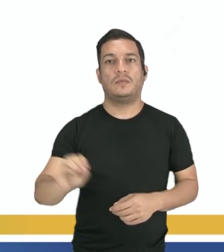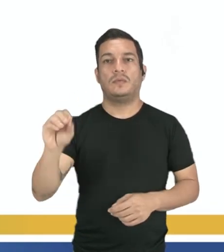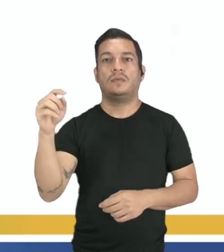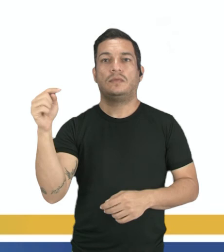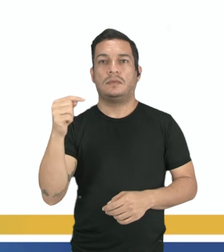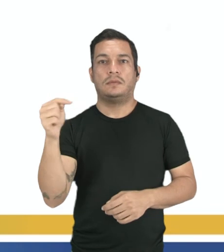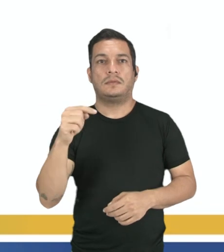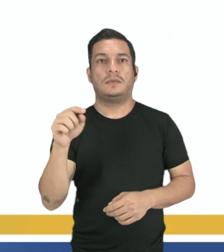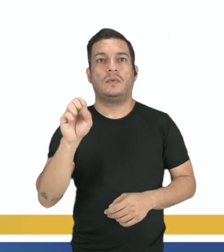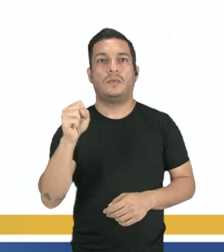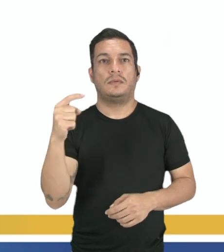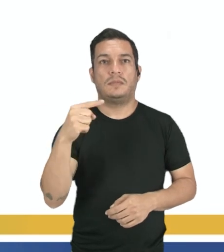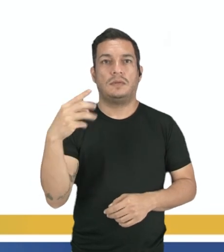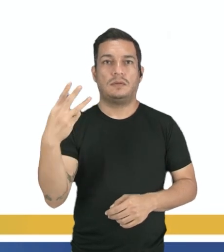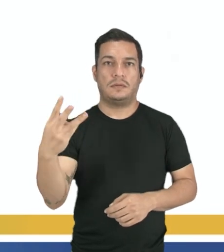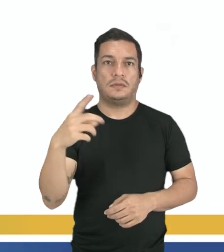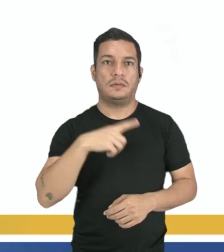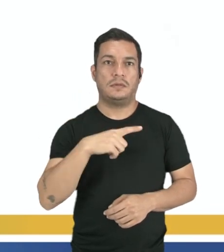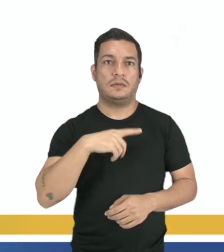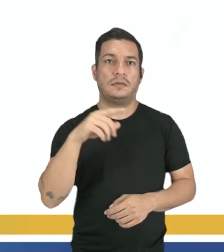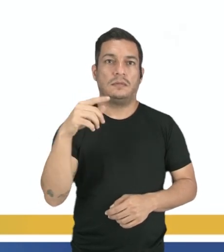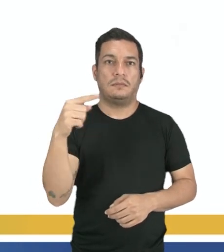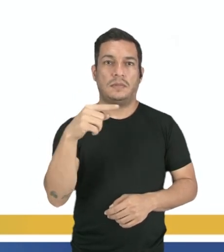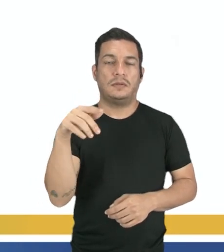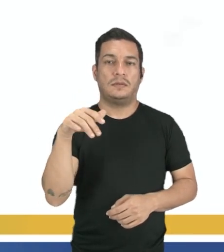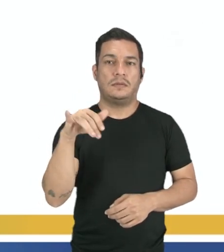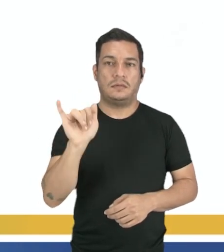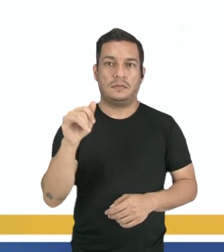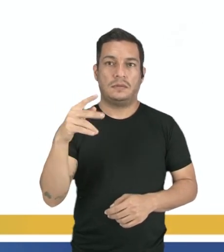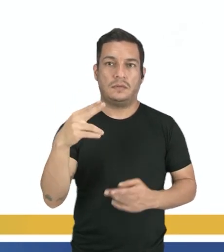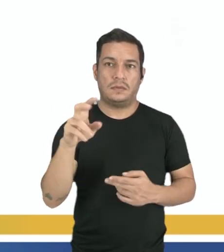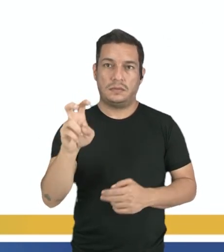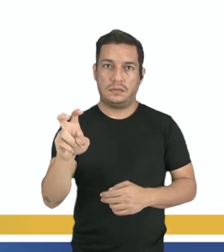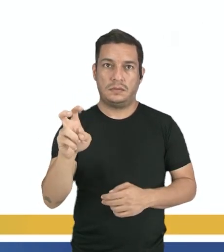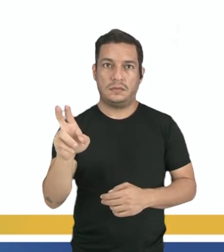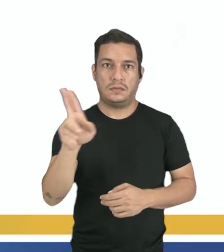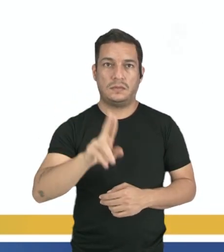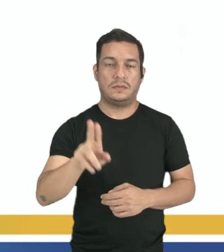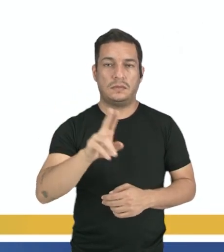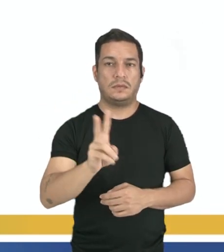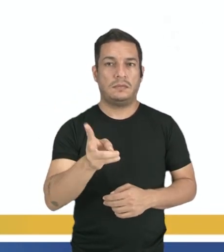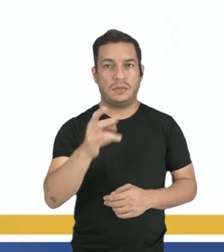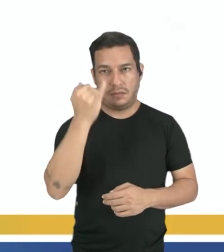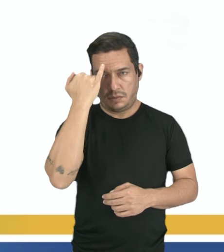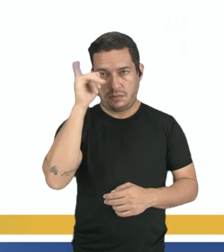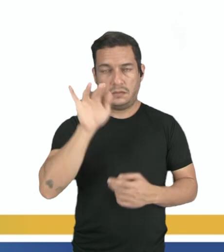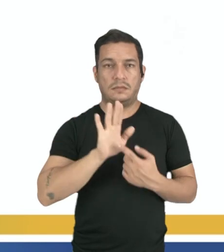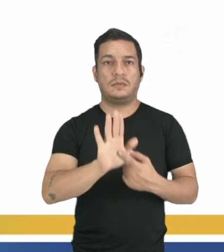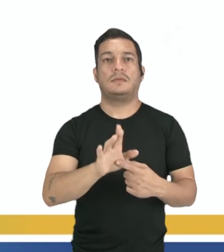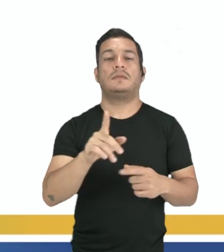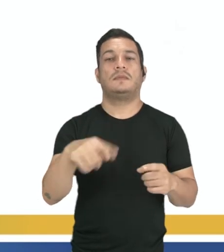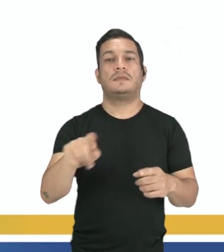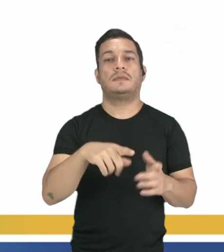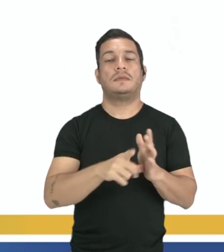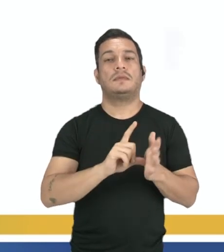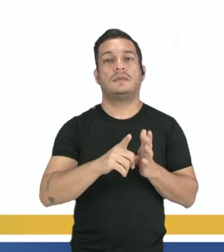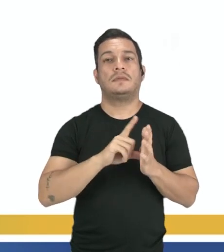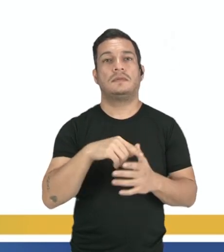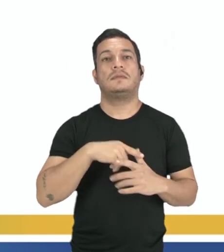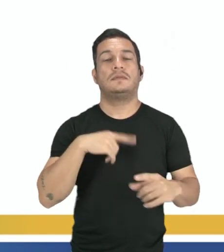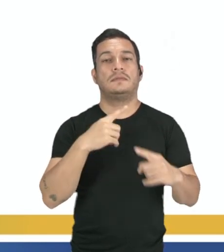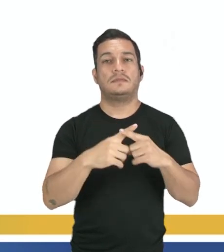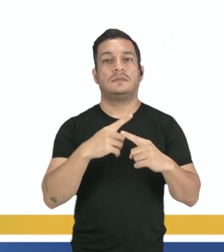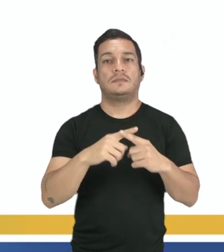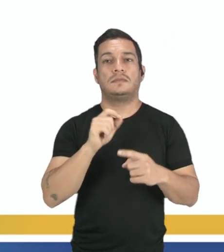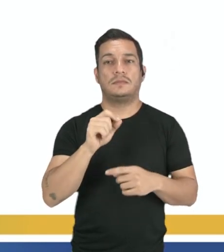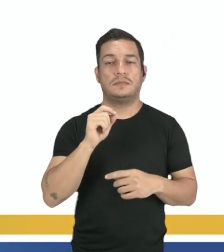Faremos 8 menos 3 e teremos aí menos y igual a 5. Usando a mesma ideia que eu apresentei para vocês anteriormente, de